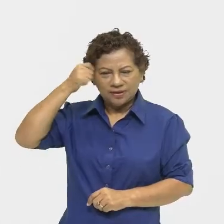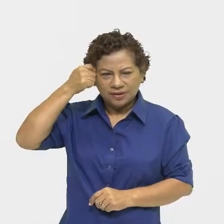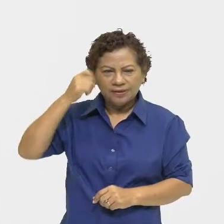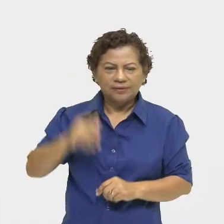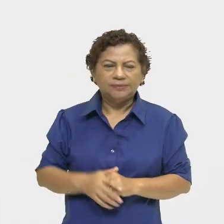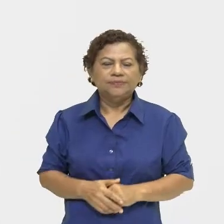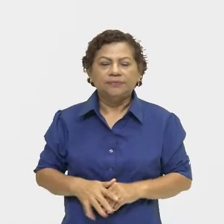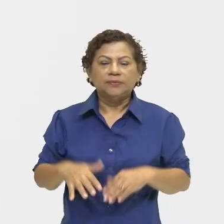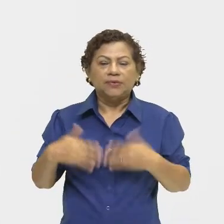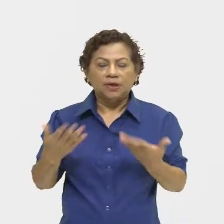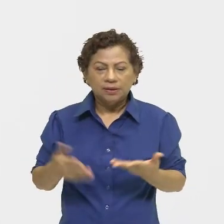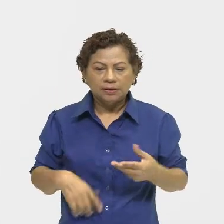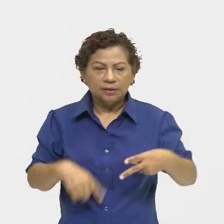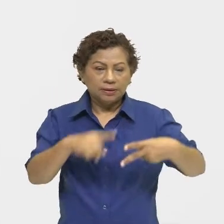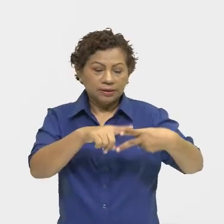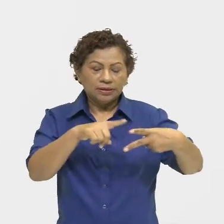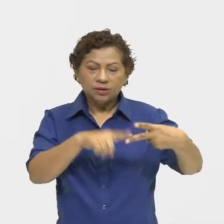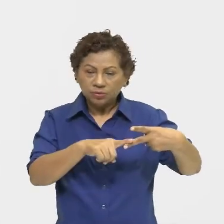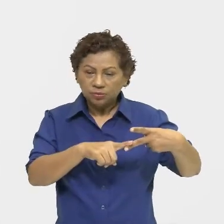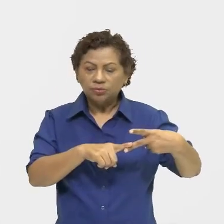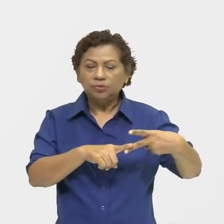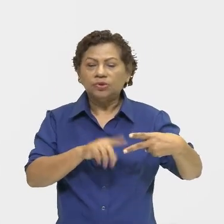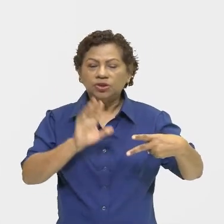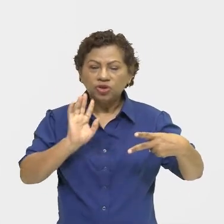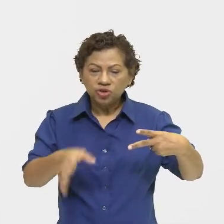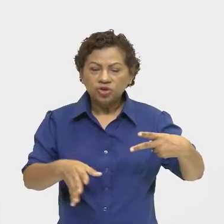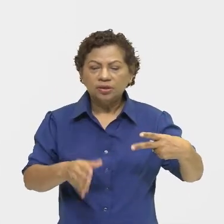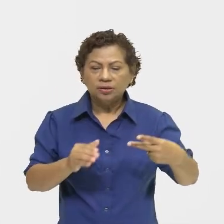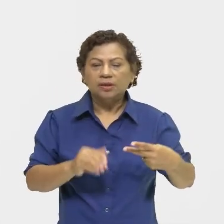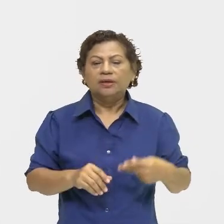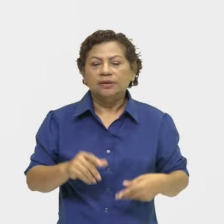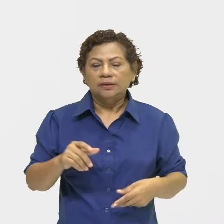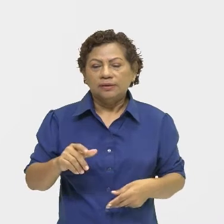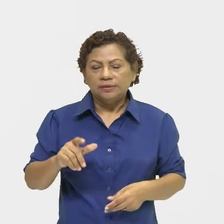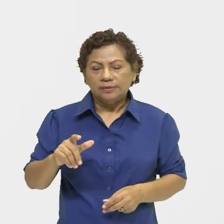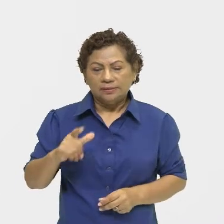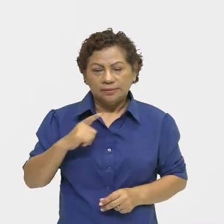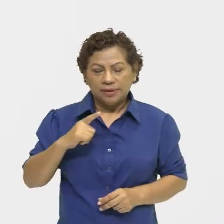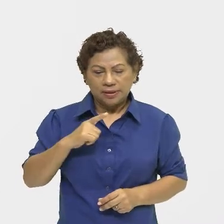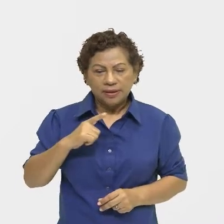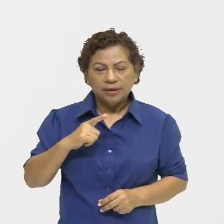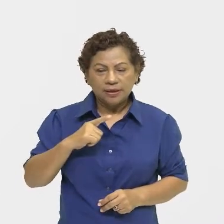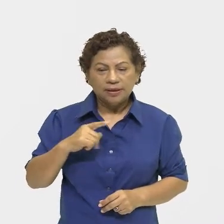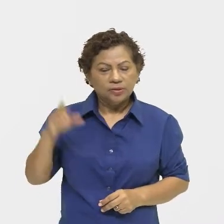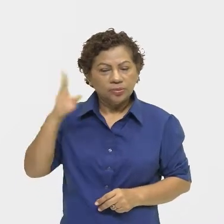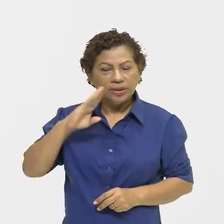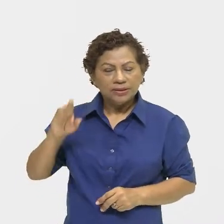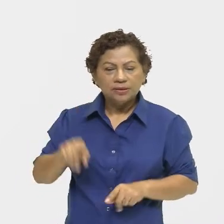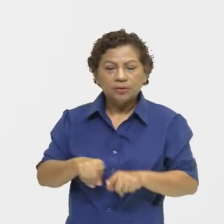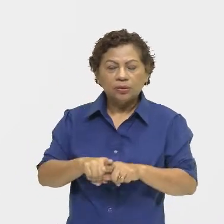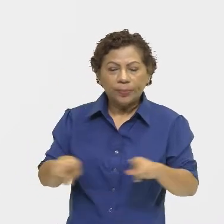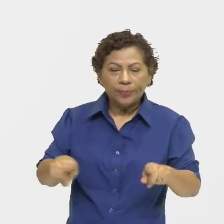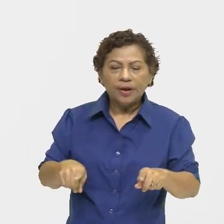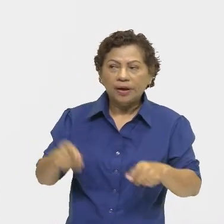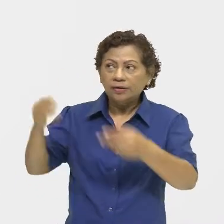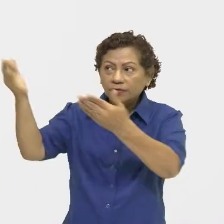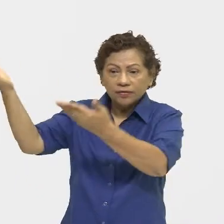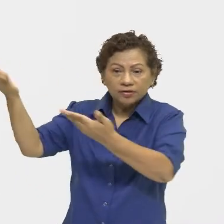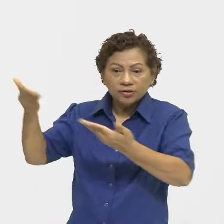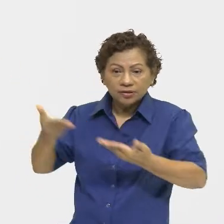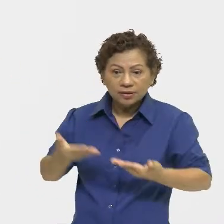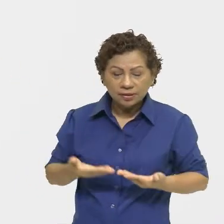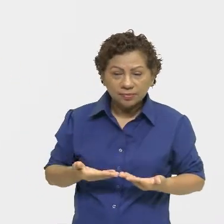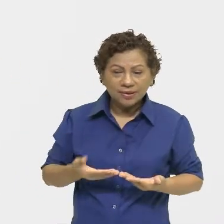religiões originalmente brasileiras, mas que surgiram com base em elementos religiosos africanos, como o professor Yuri explicou para a gente,